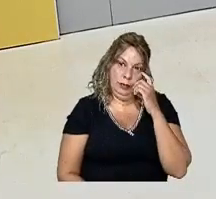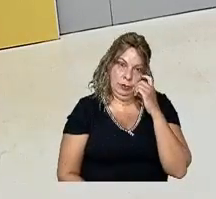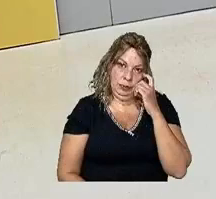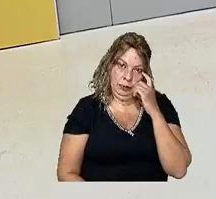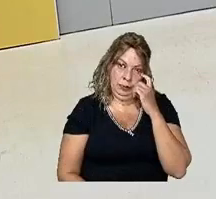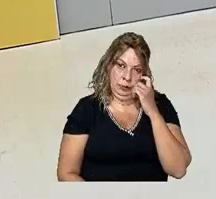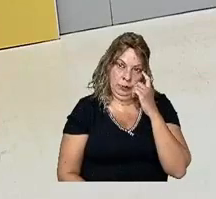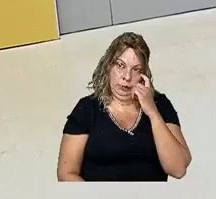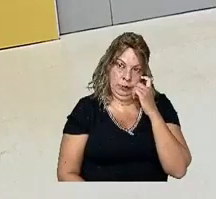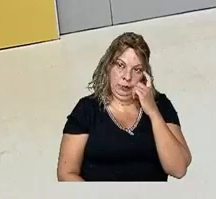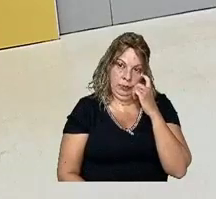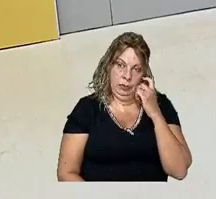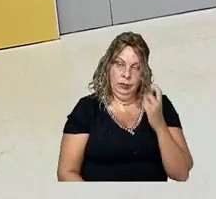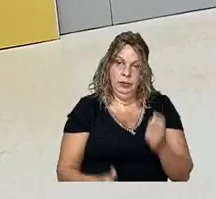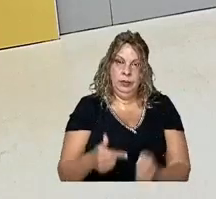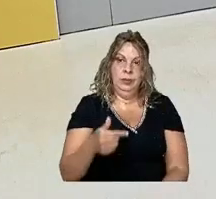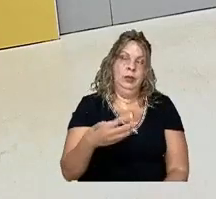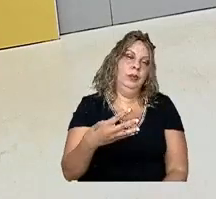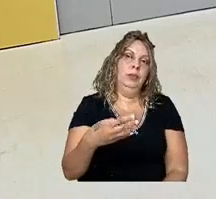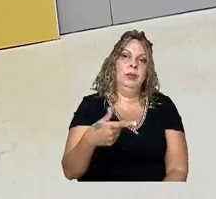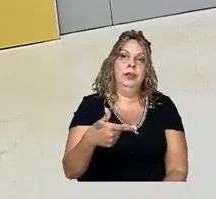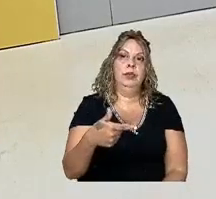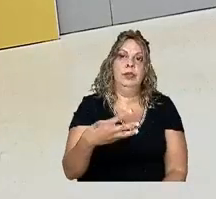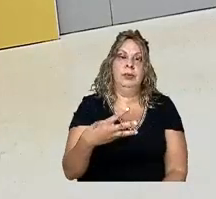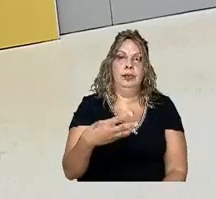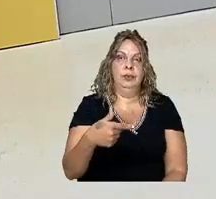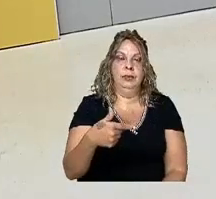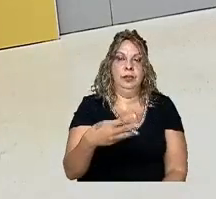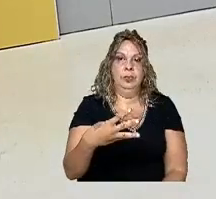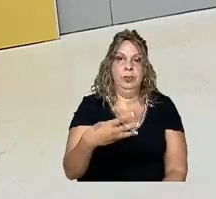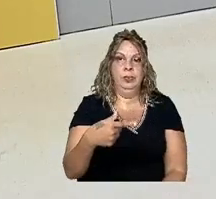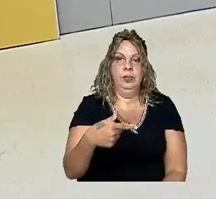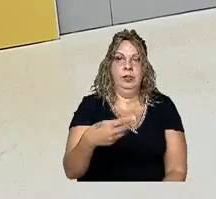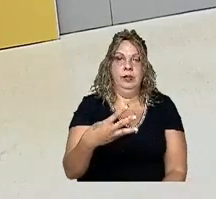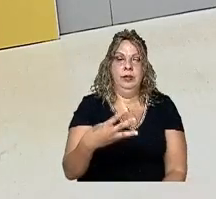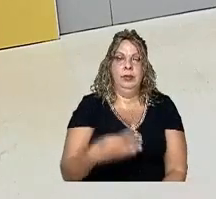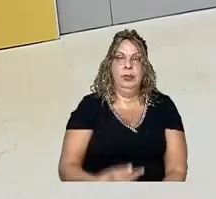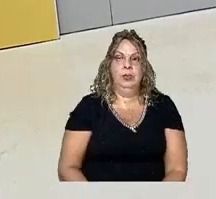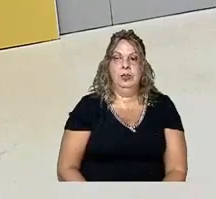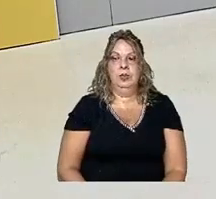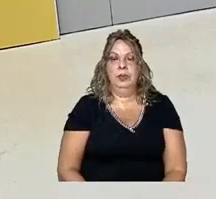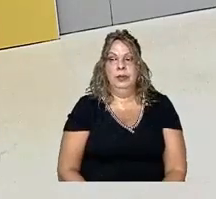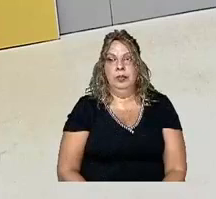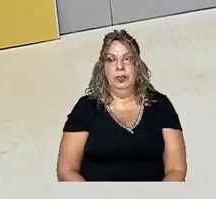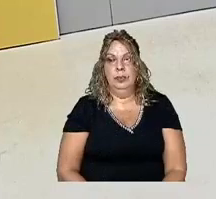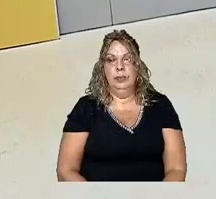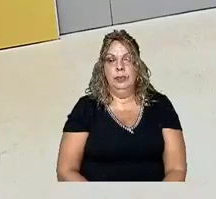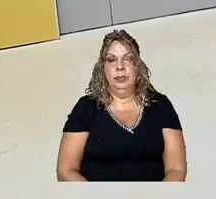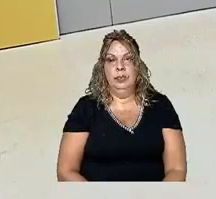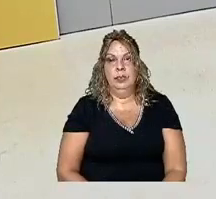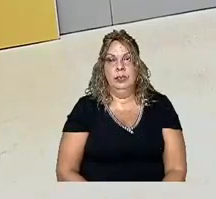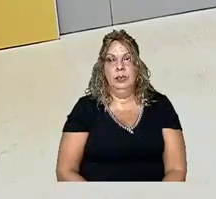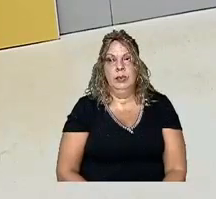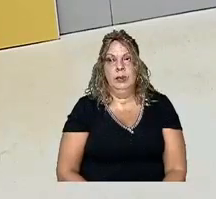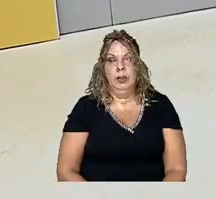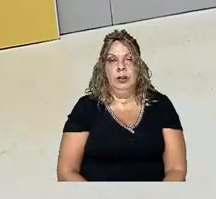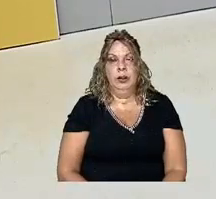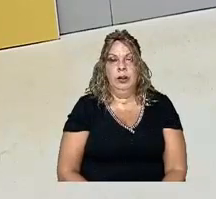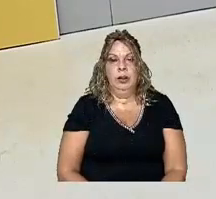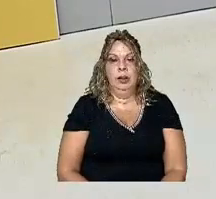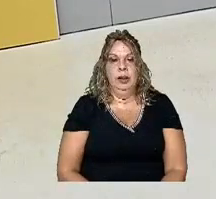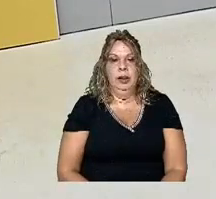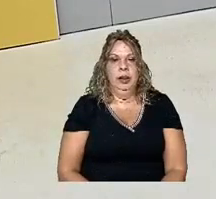chama mais uma, Clarinha, olha ela aí, número 24, número 24, pode marcar, tá valendo, viu? Já subiu, já saiu, sai